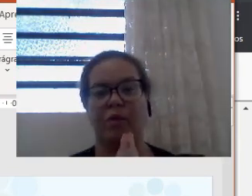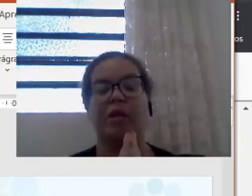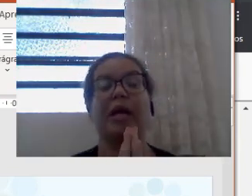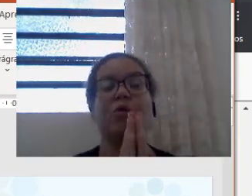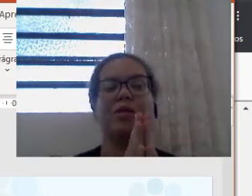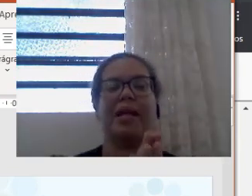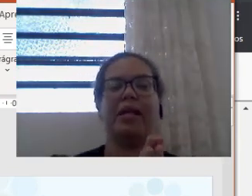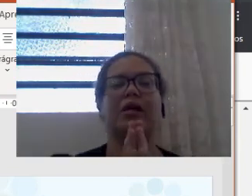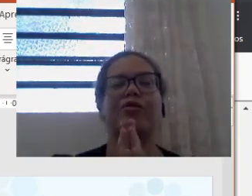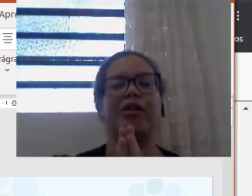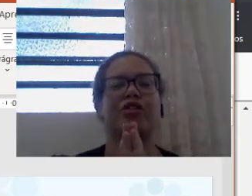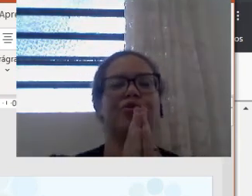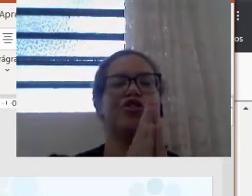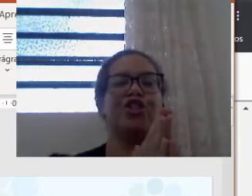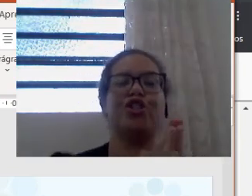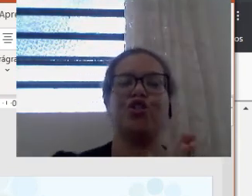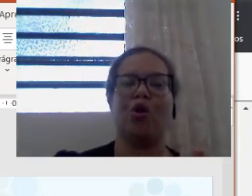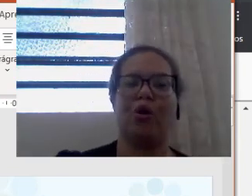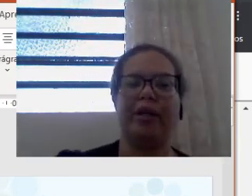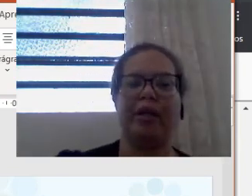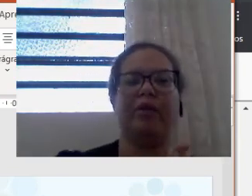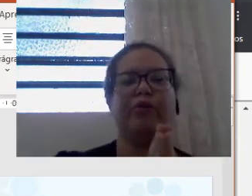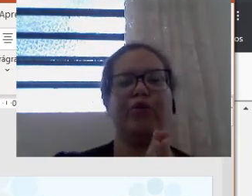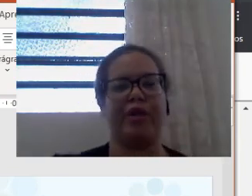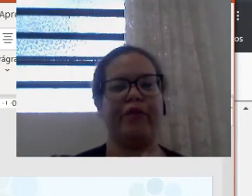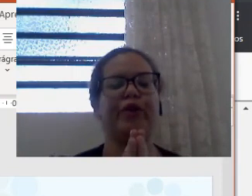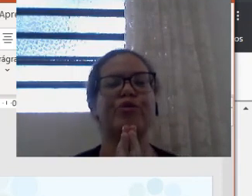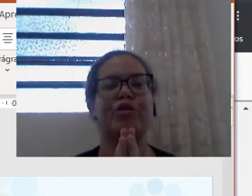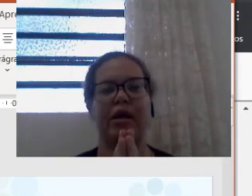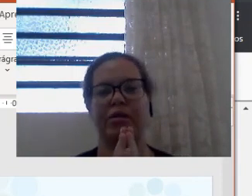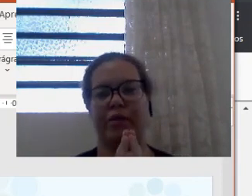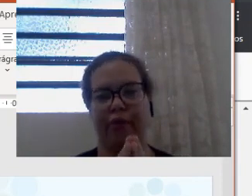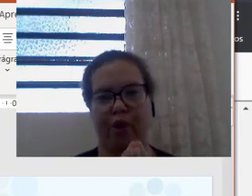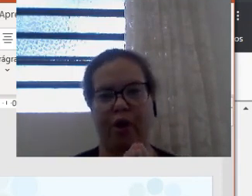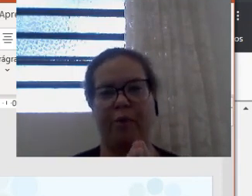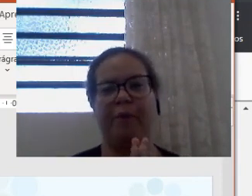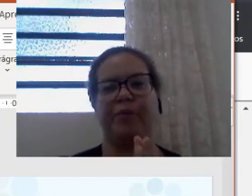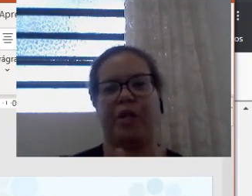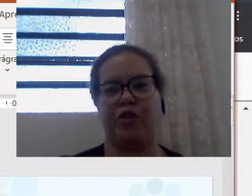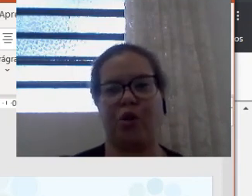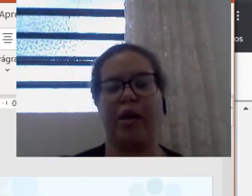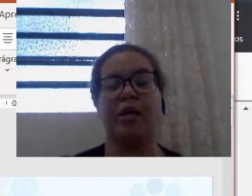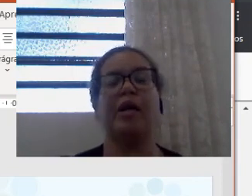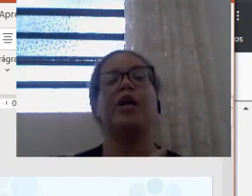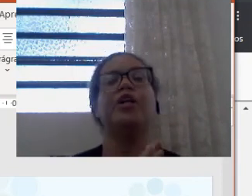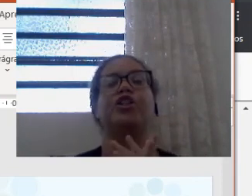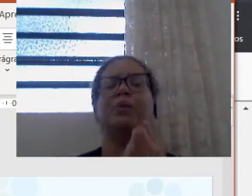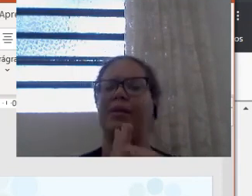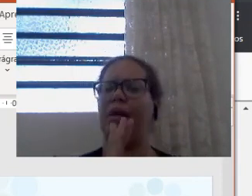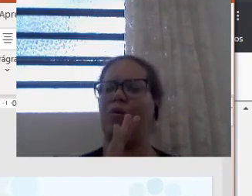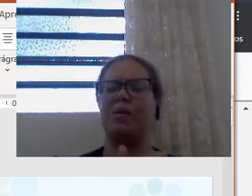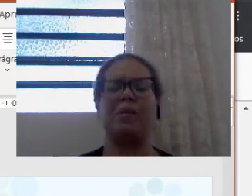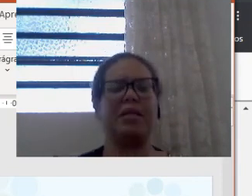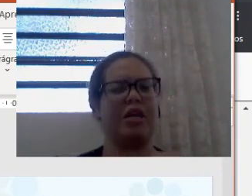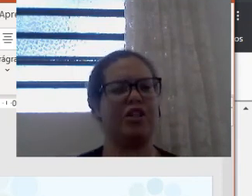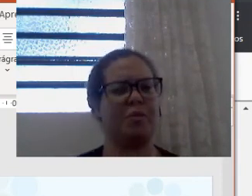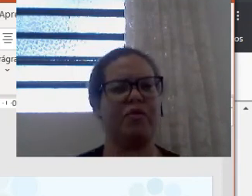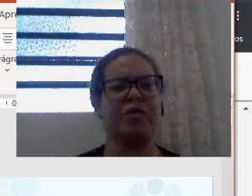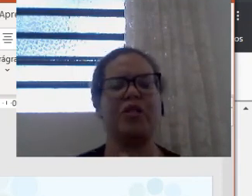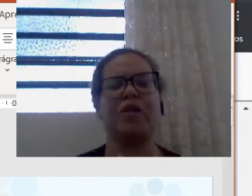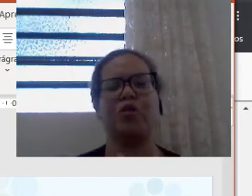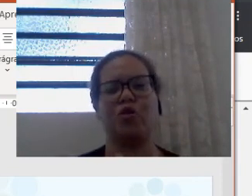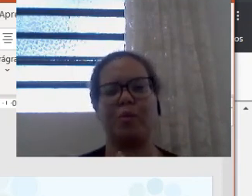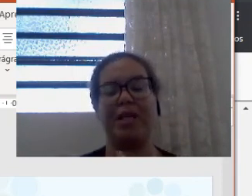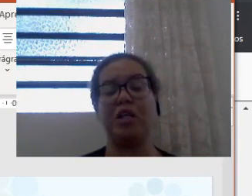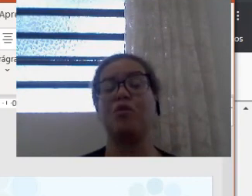caderno, e aí eu gostaria que os registros de história fossem feitos desta forma, tá joia? Já mandei algumas mensagens